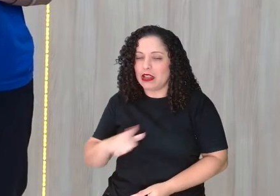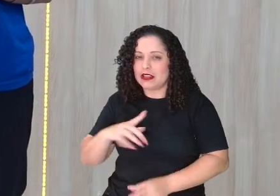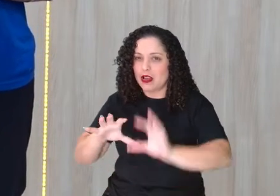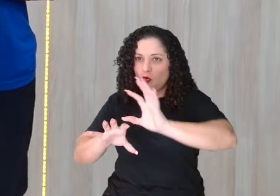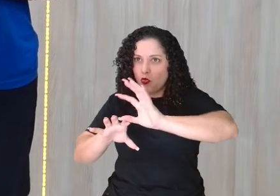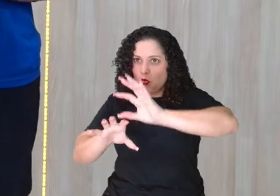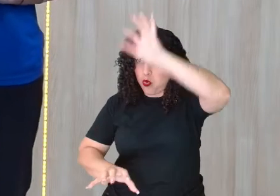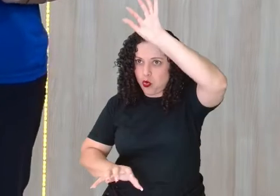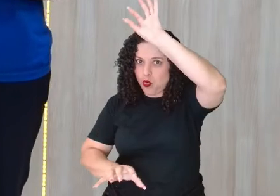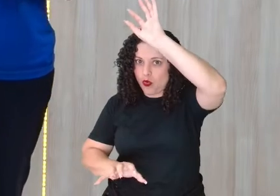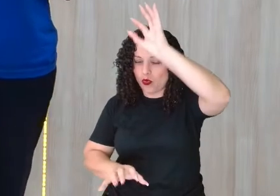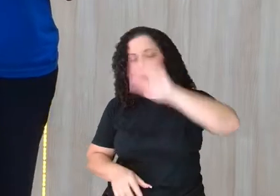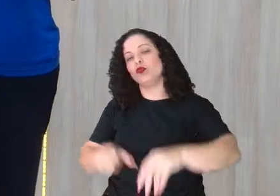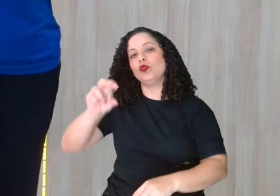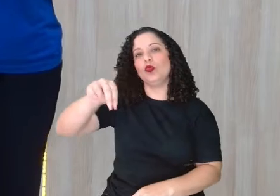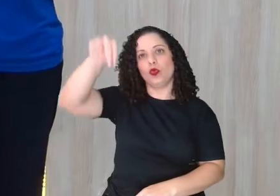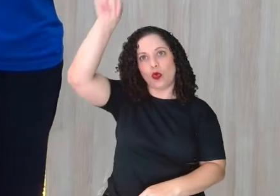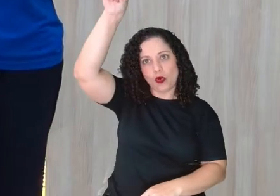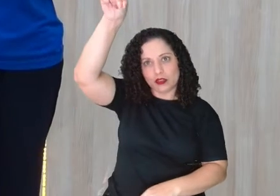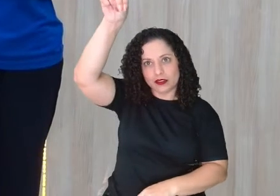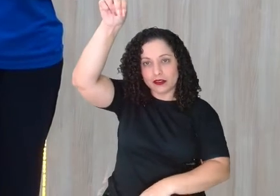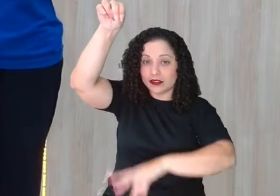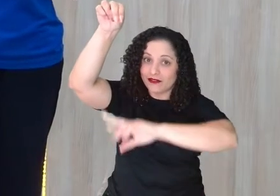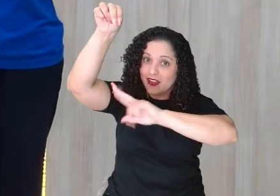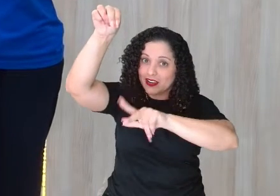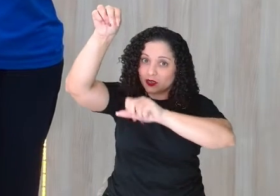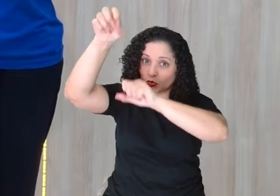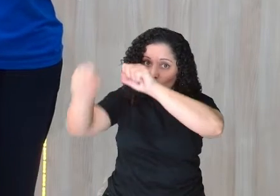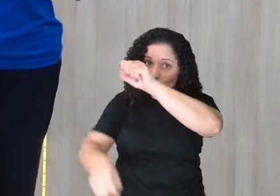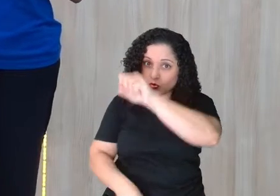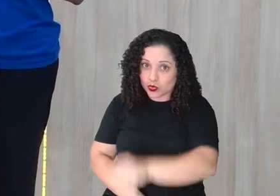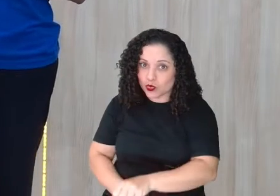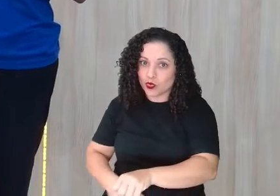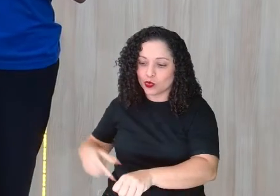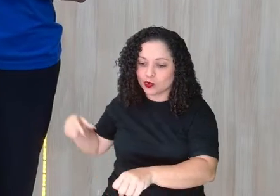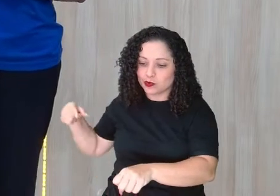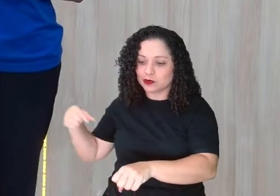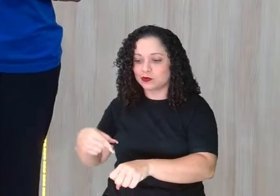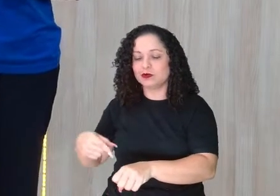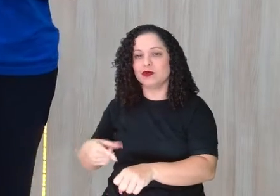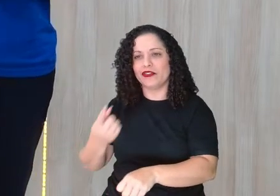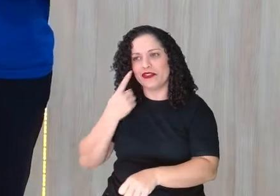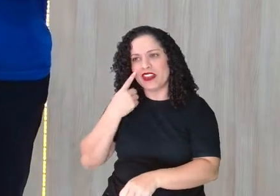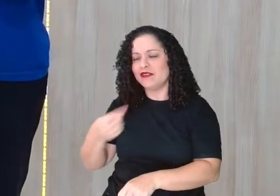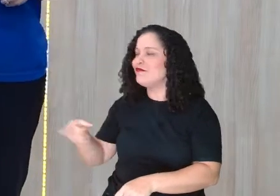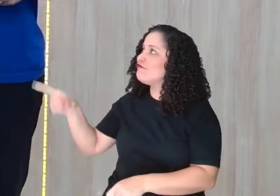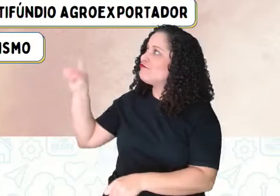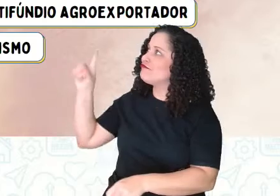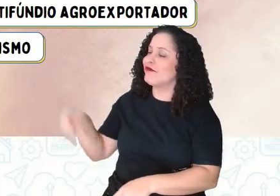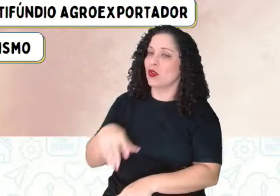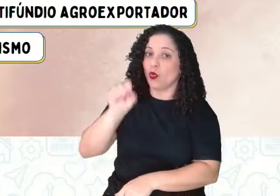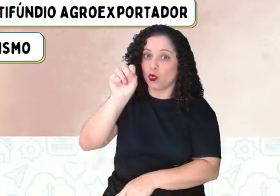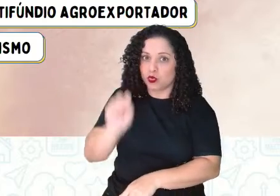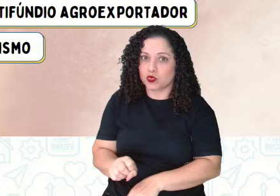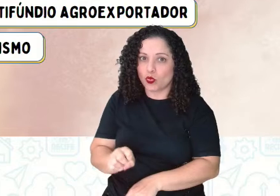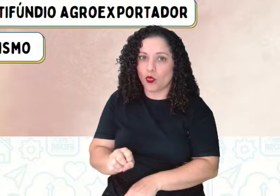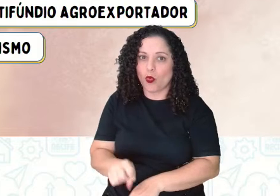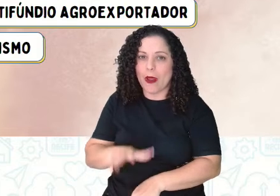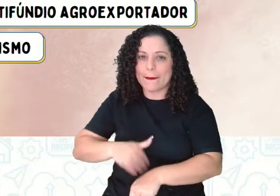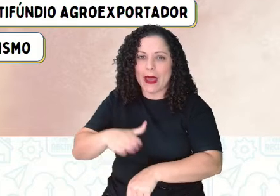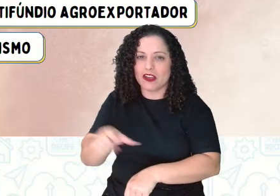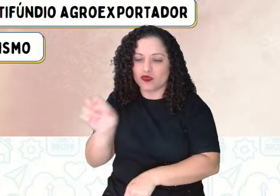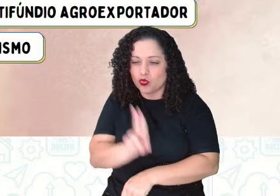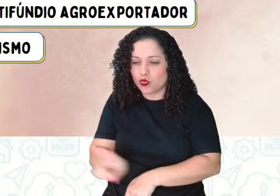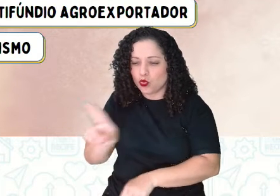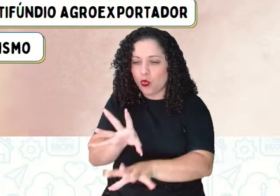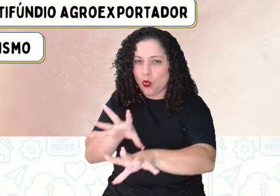olhem no slide, as colônias do sul, elas eram, vejam no slide, né, eram mais de exploração,